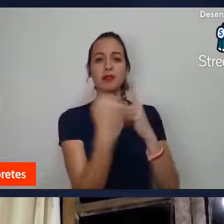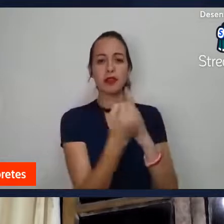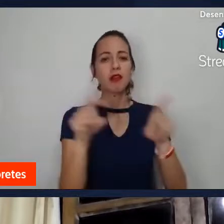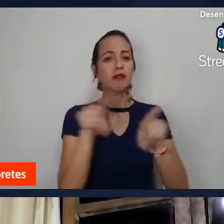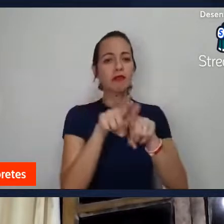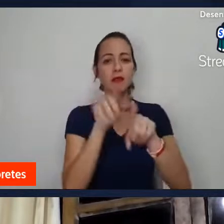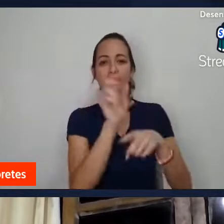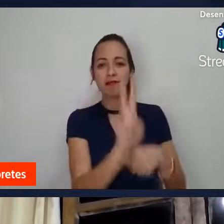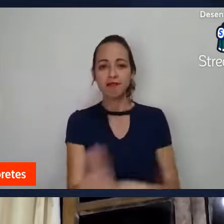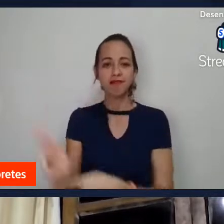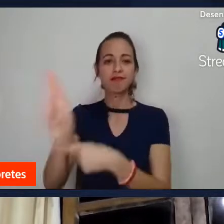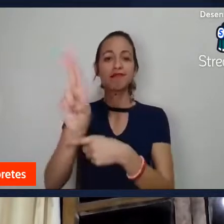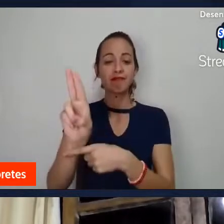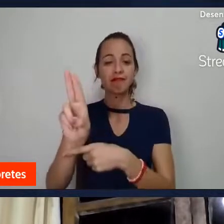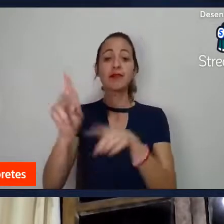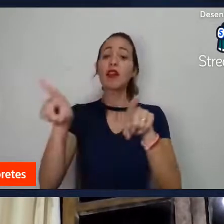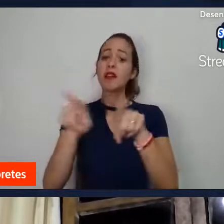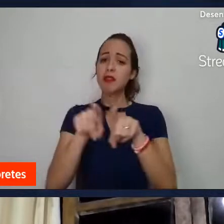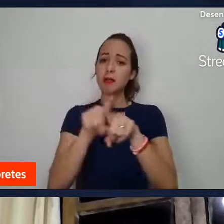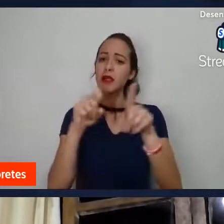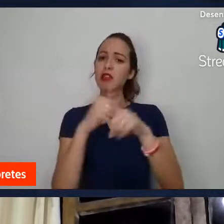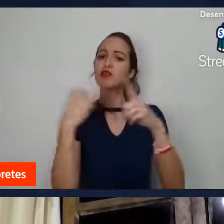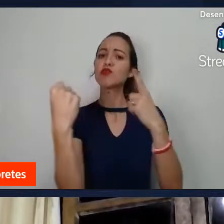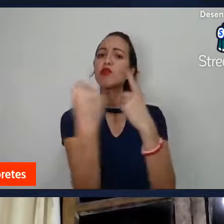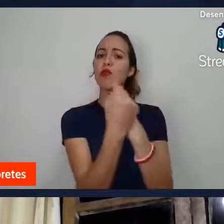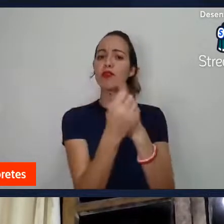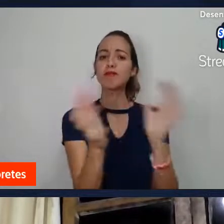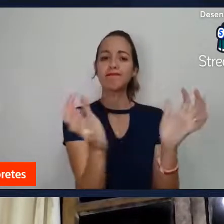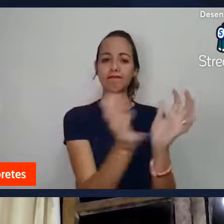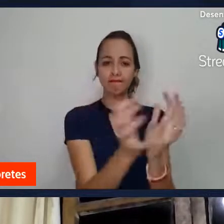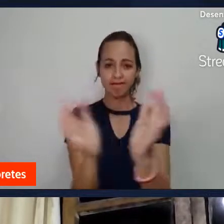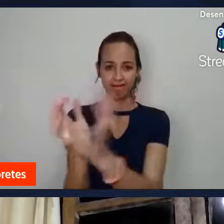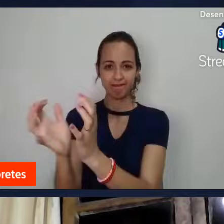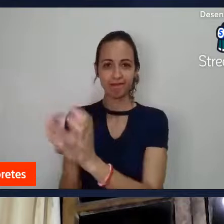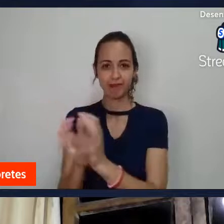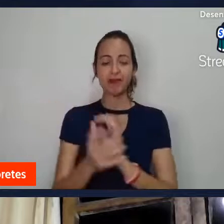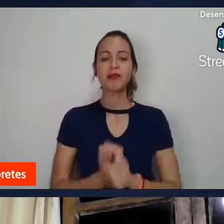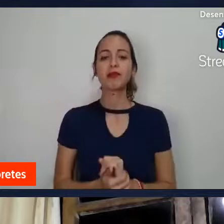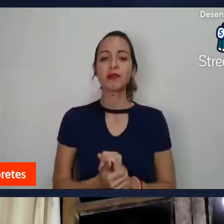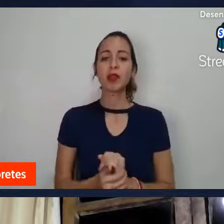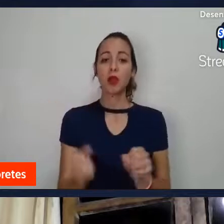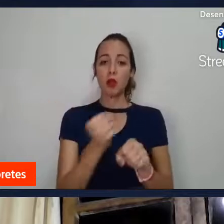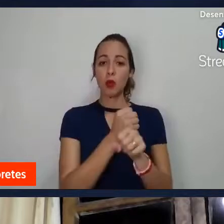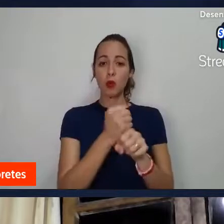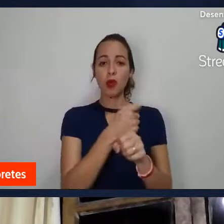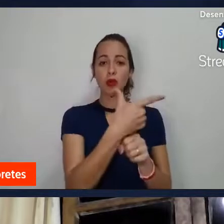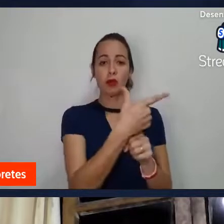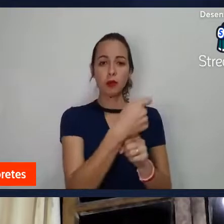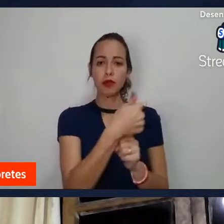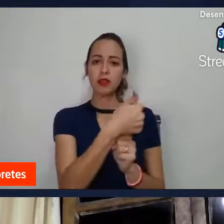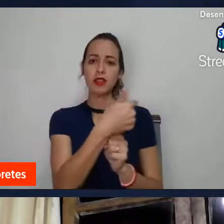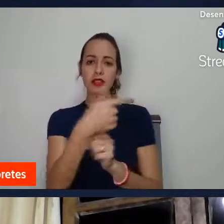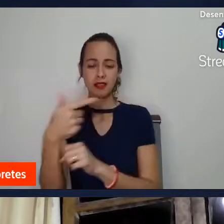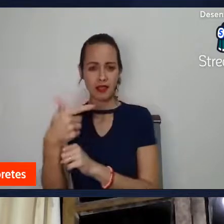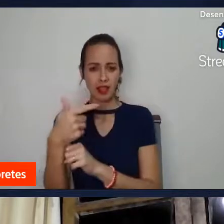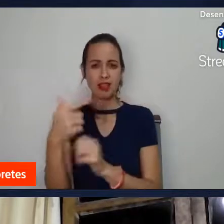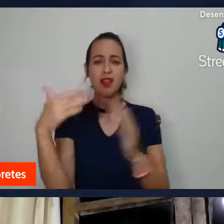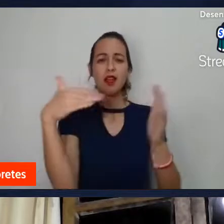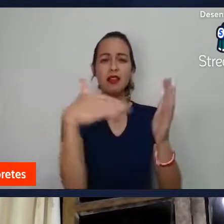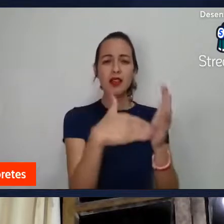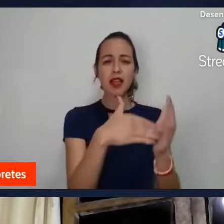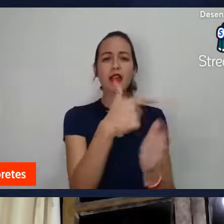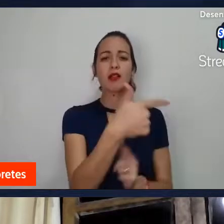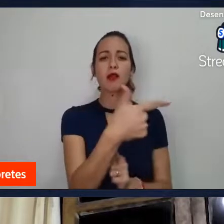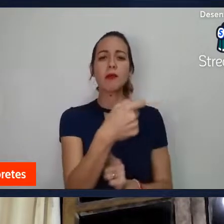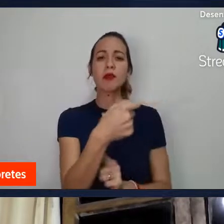universitário, bem como associações de classe. De 2017 até em 2018,